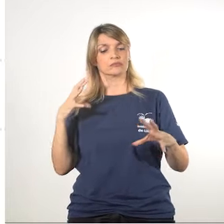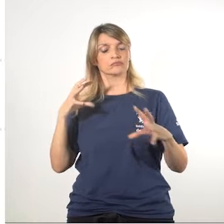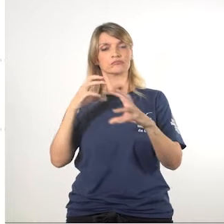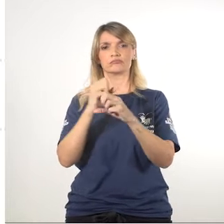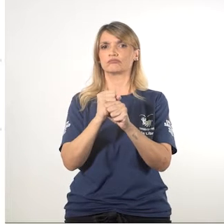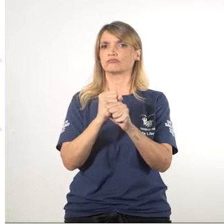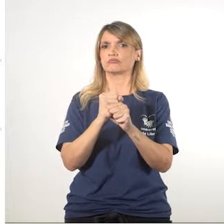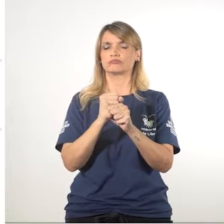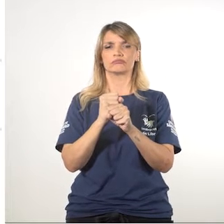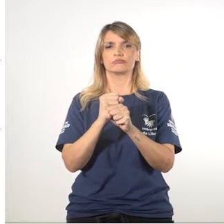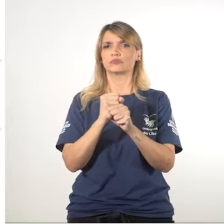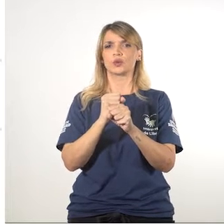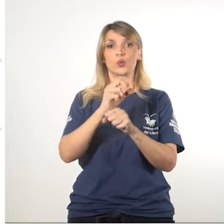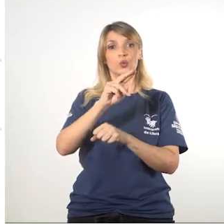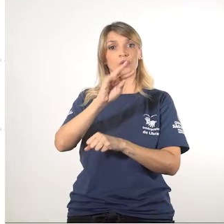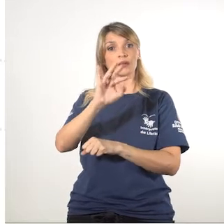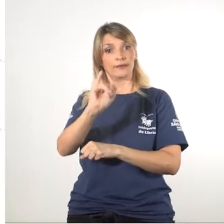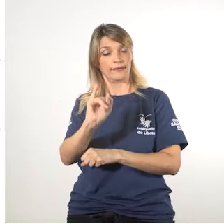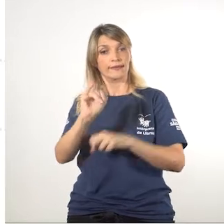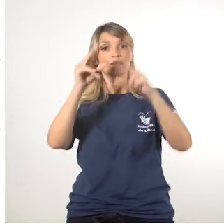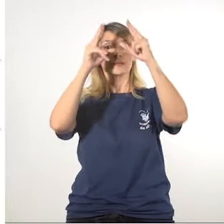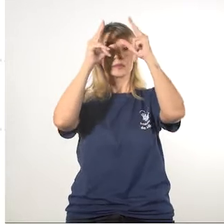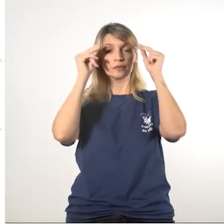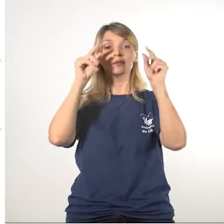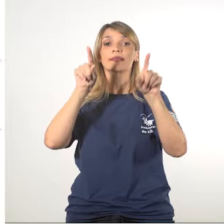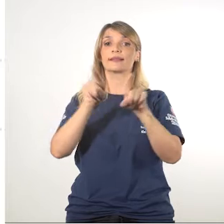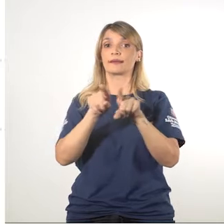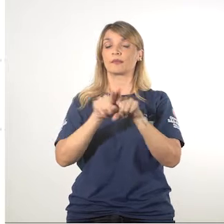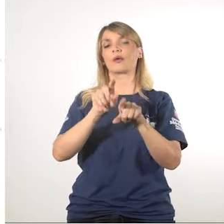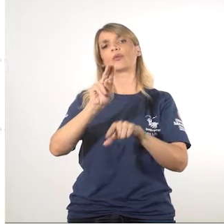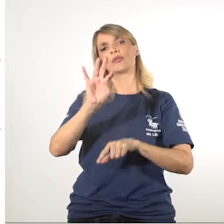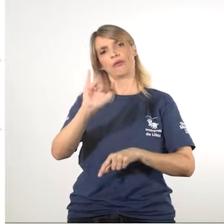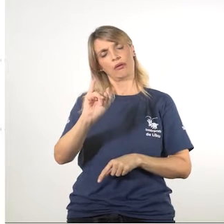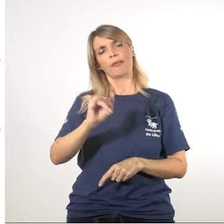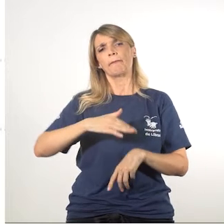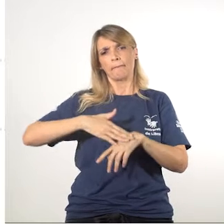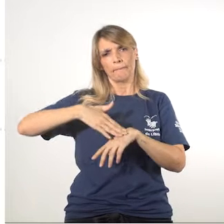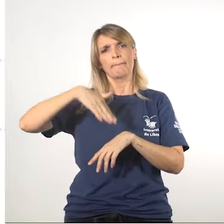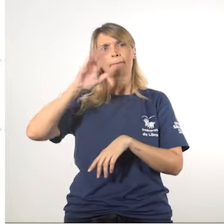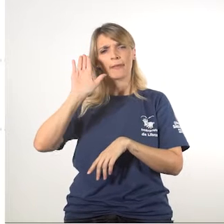a dizer, de UTI e de enfermaria. UTI um pouco mais do que